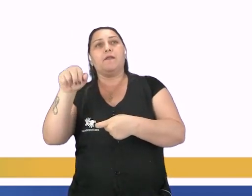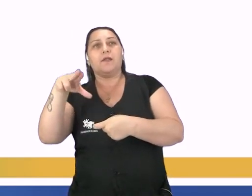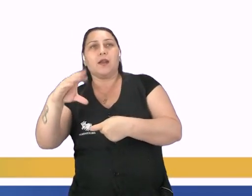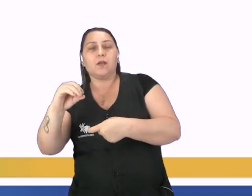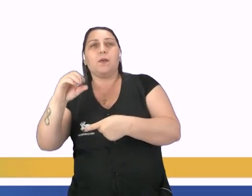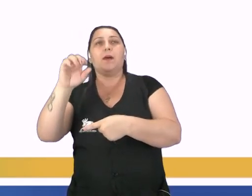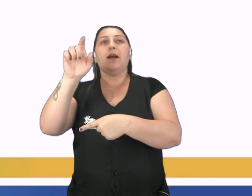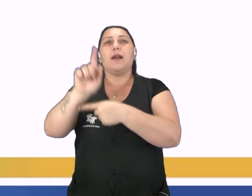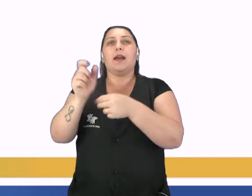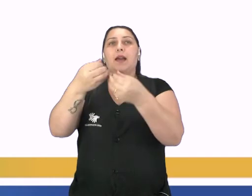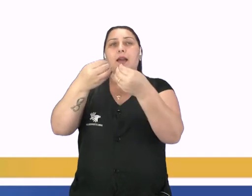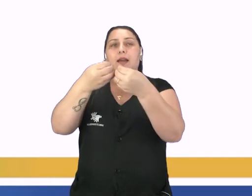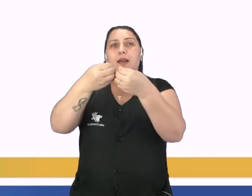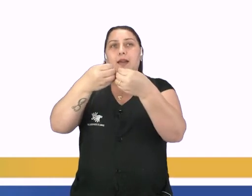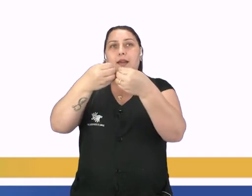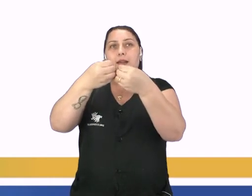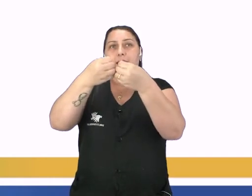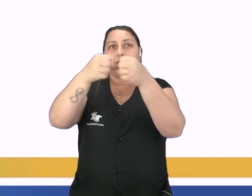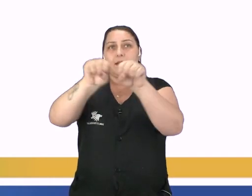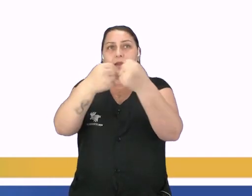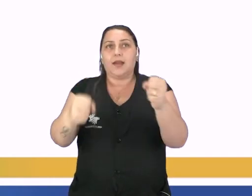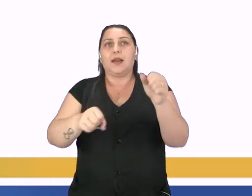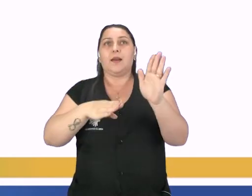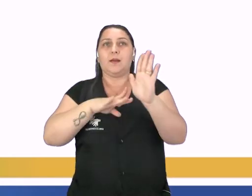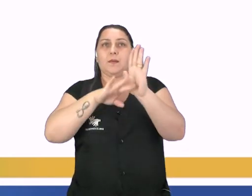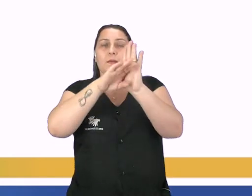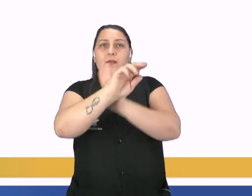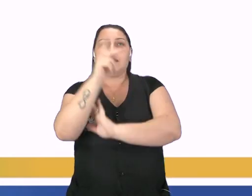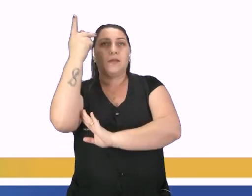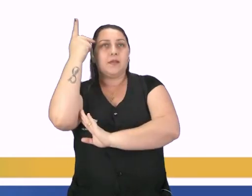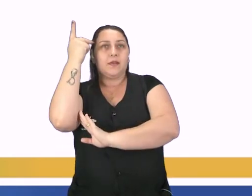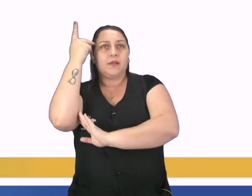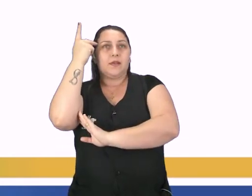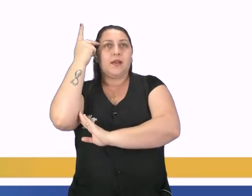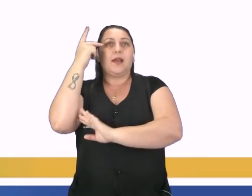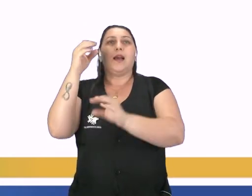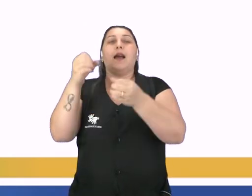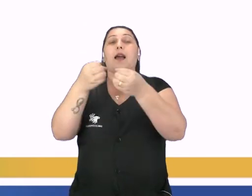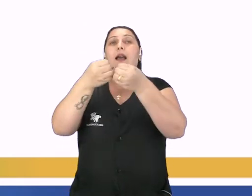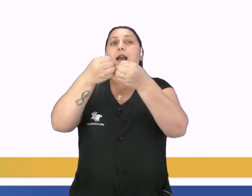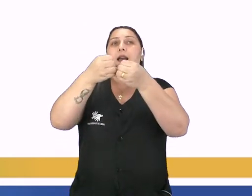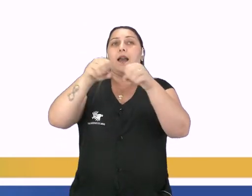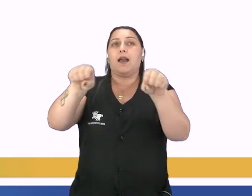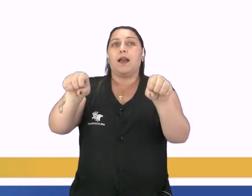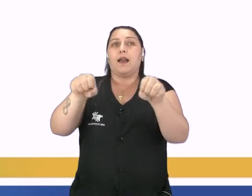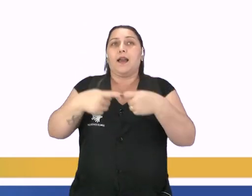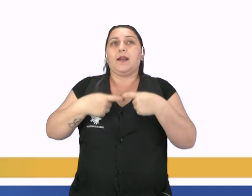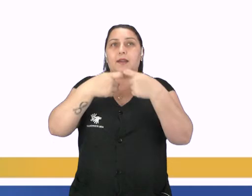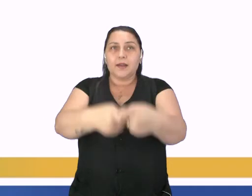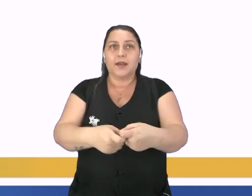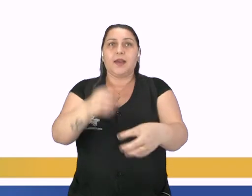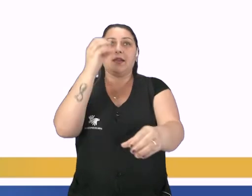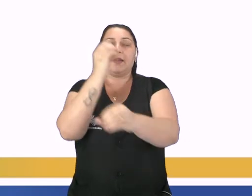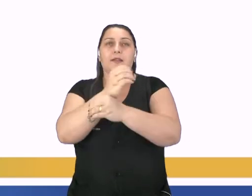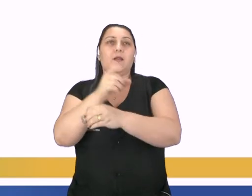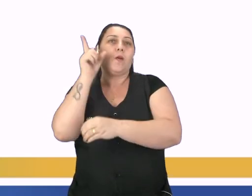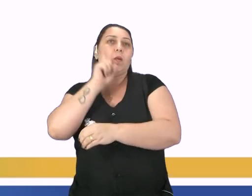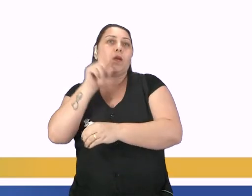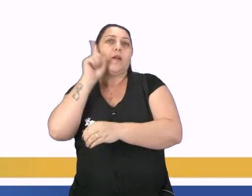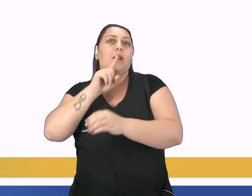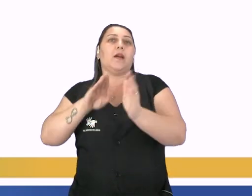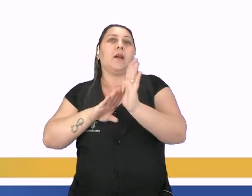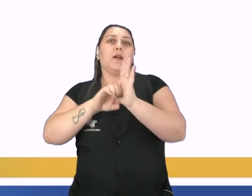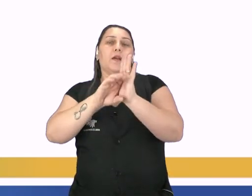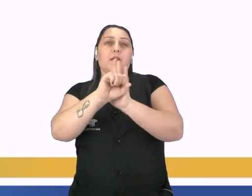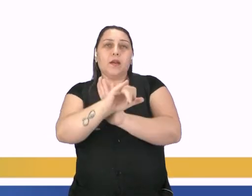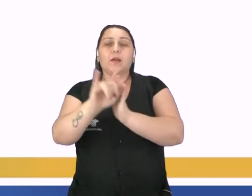B, a quebra da Bolsa de Valores de São Paulo, C, a Guerra Civil Americana, ou D, a quebra de Bolsa de Valores